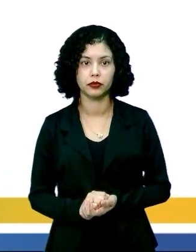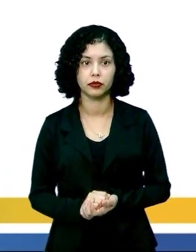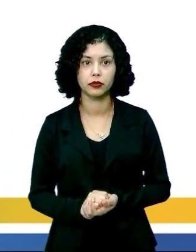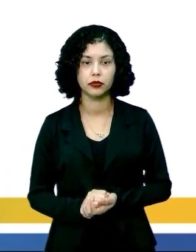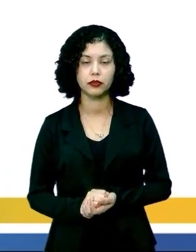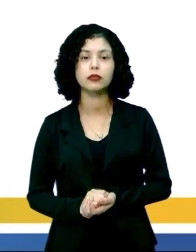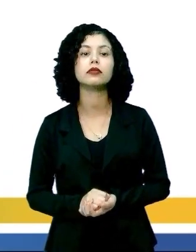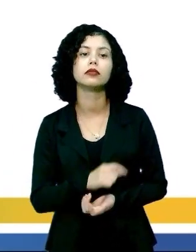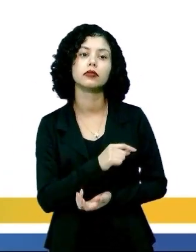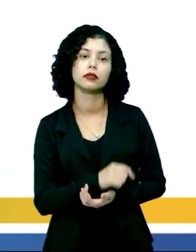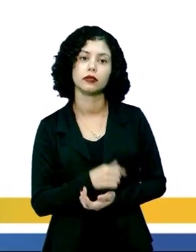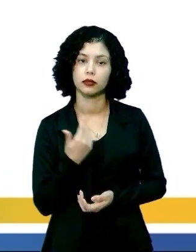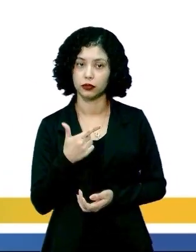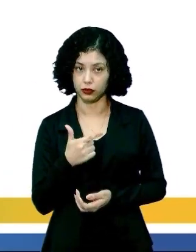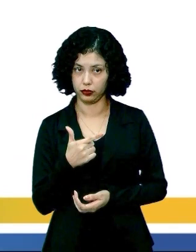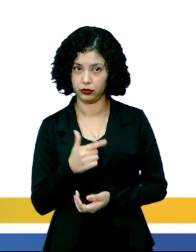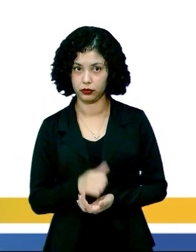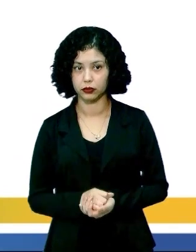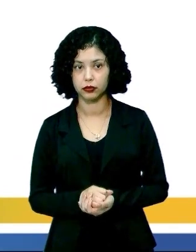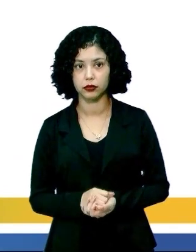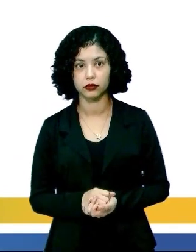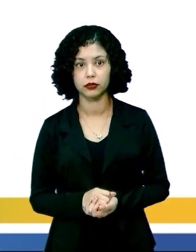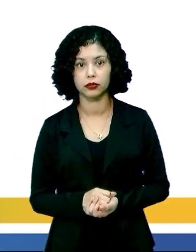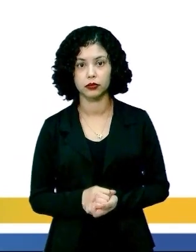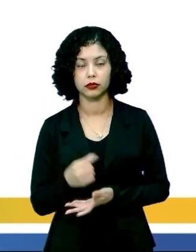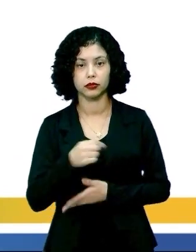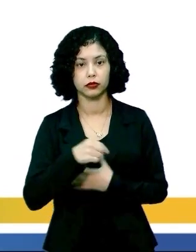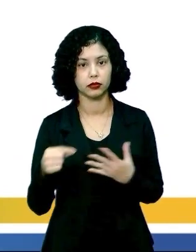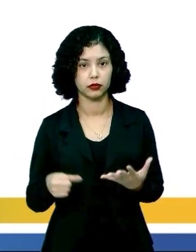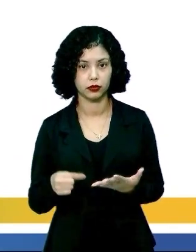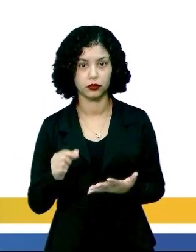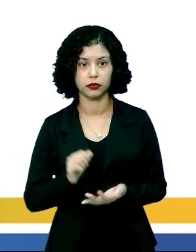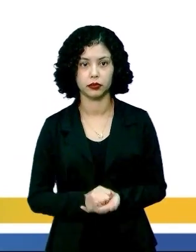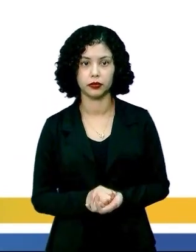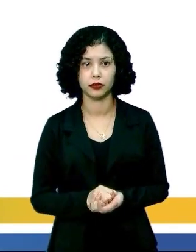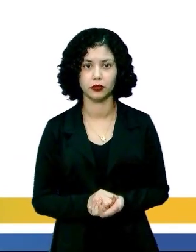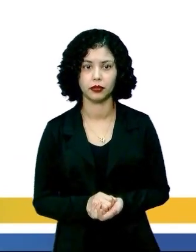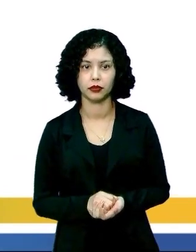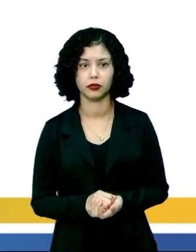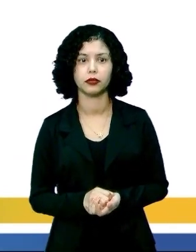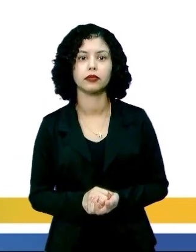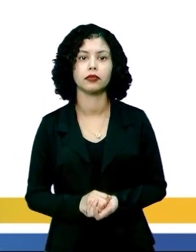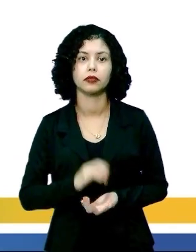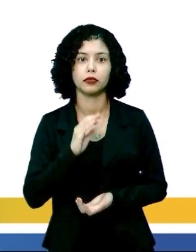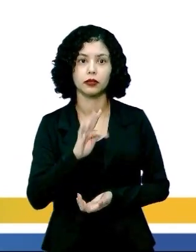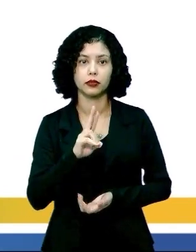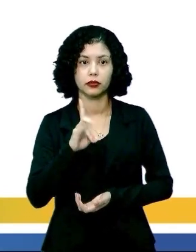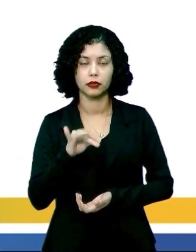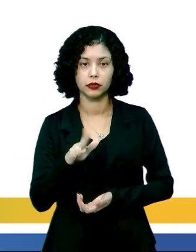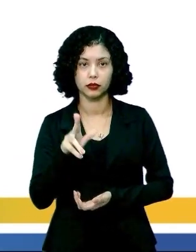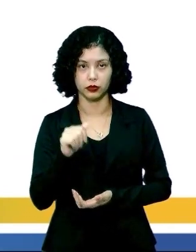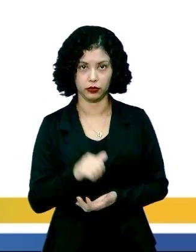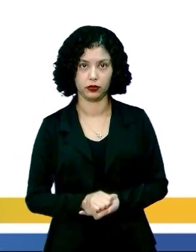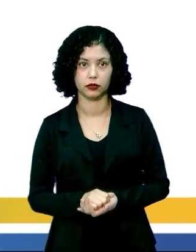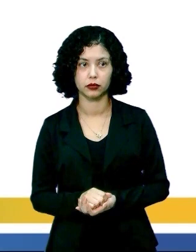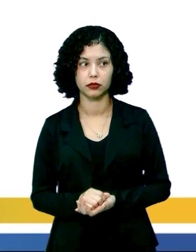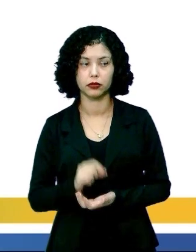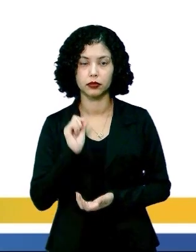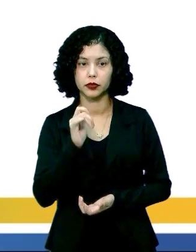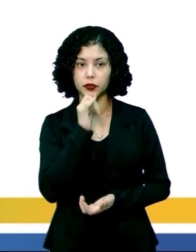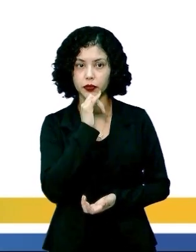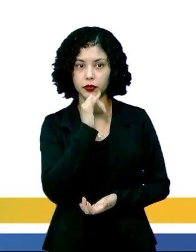Ele está dizendo lá, ó, não sobram o quê? Elementos, certo? No contradomínio. Então,